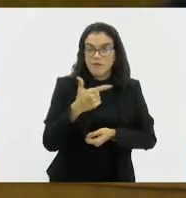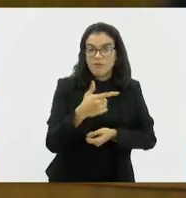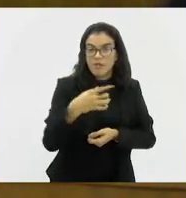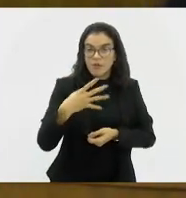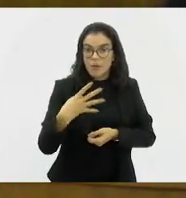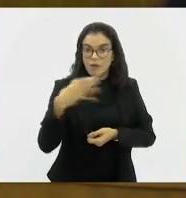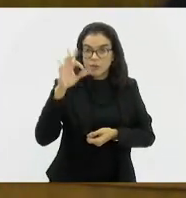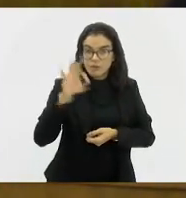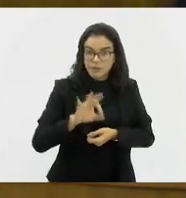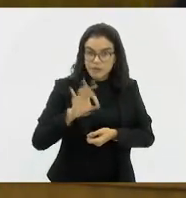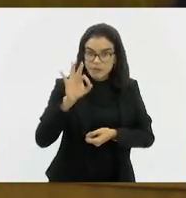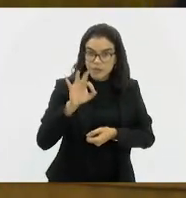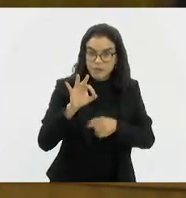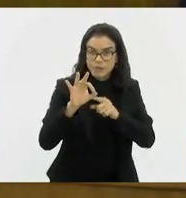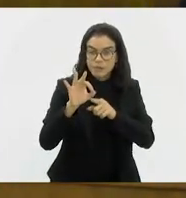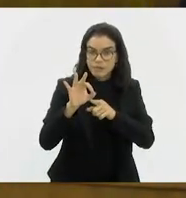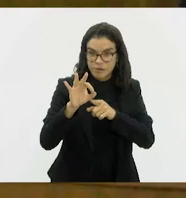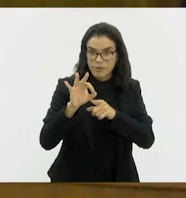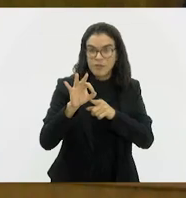24%